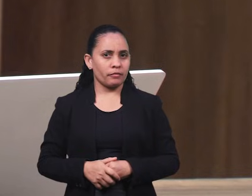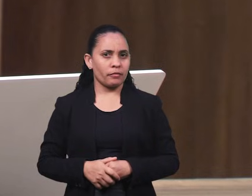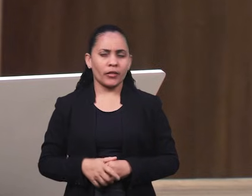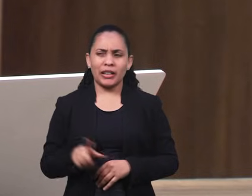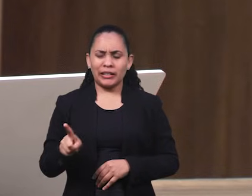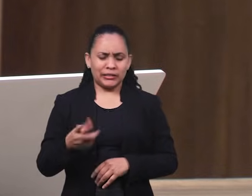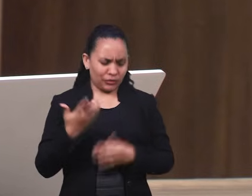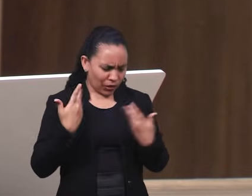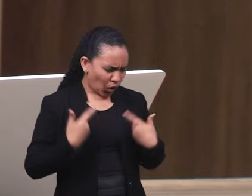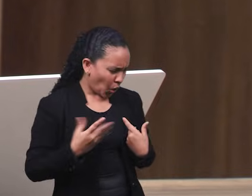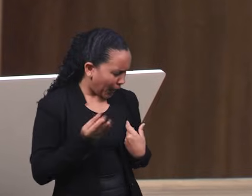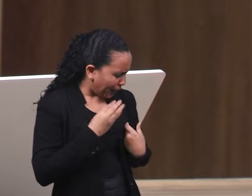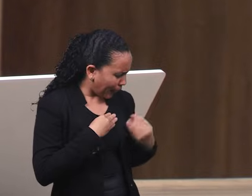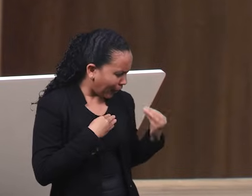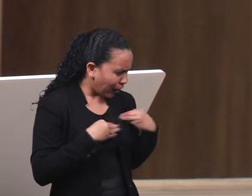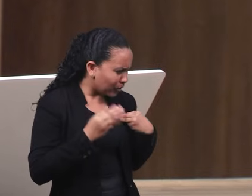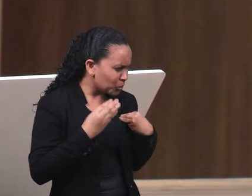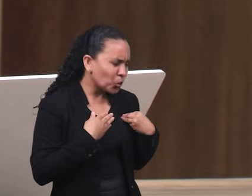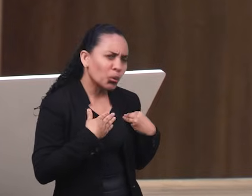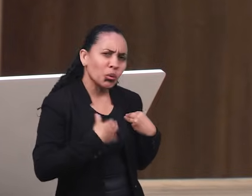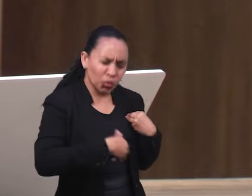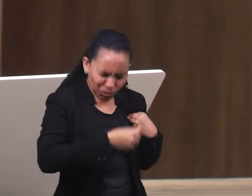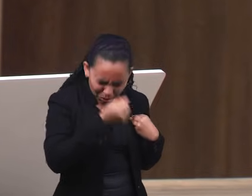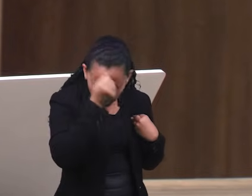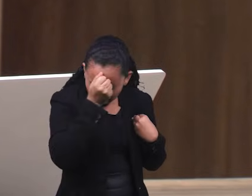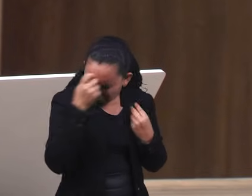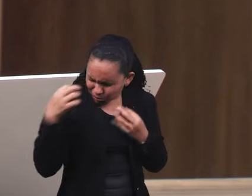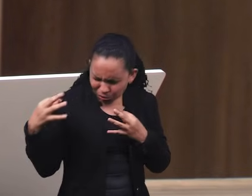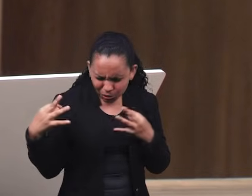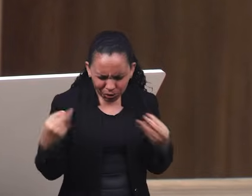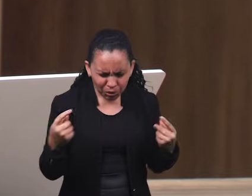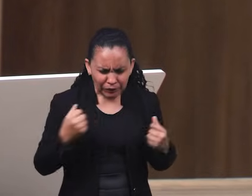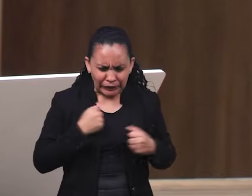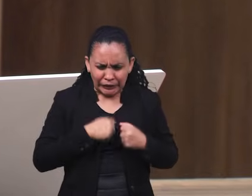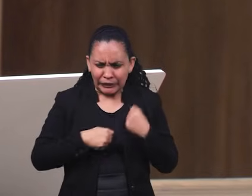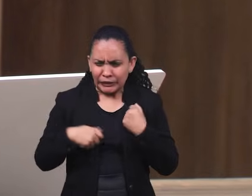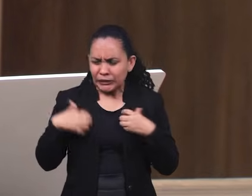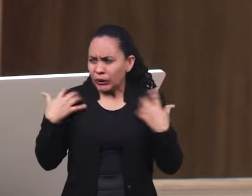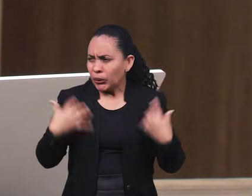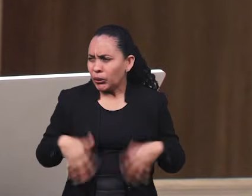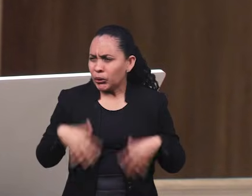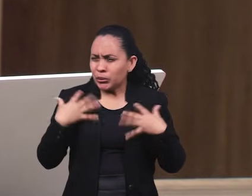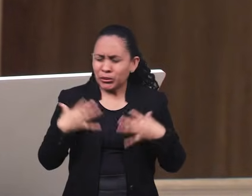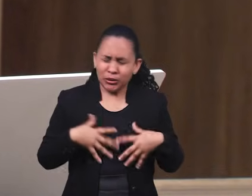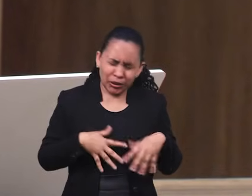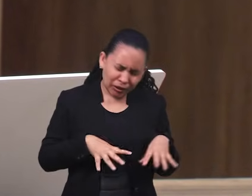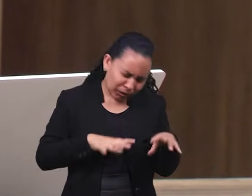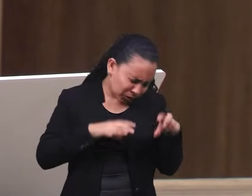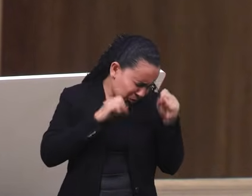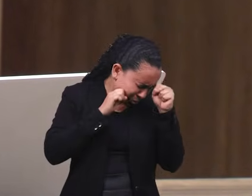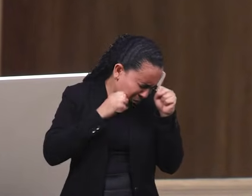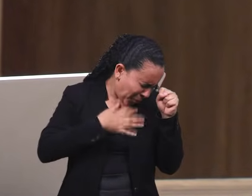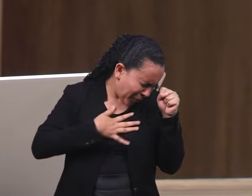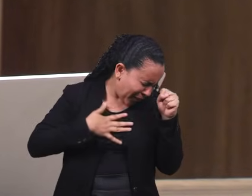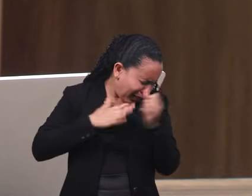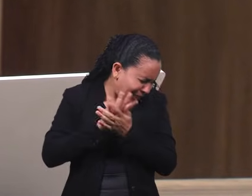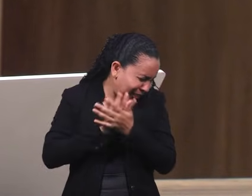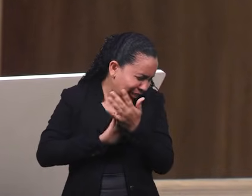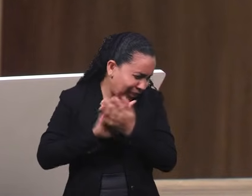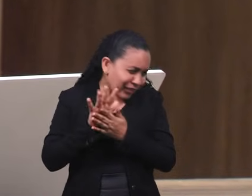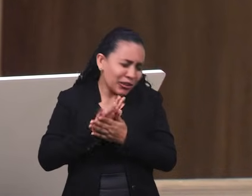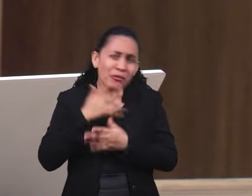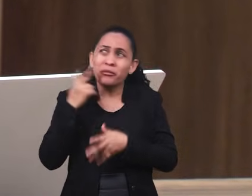se considerava pecador, então ele se sentia muito culpado de tudo quanto é coisa, ele ficava assim aflito, passava noites em aflição, porque